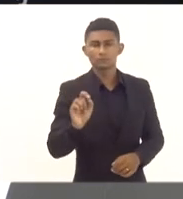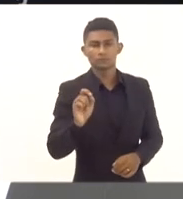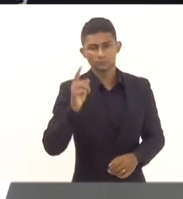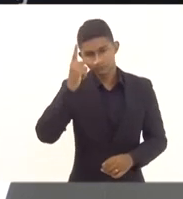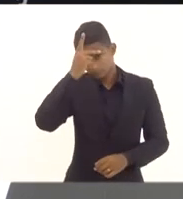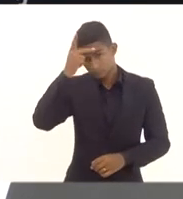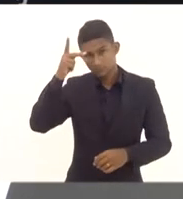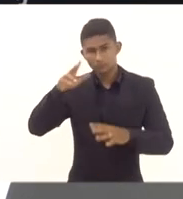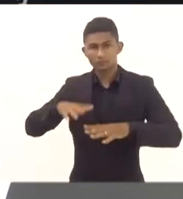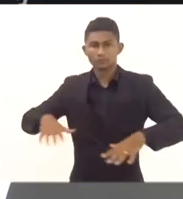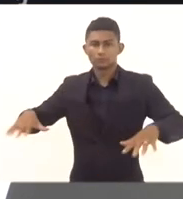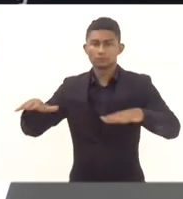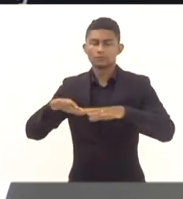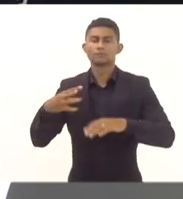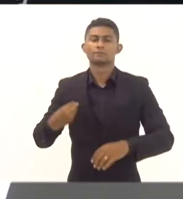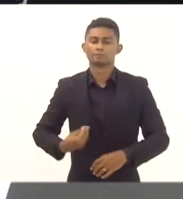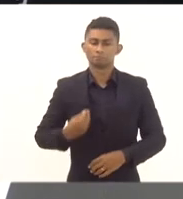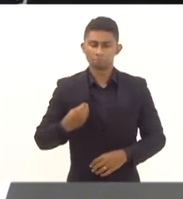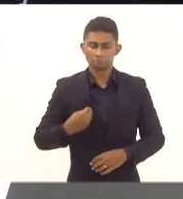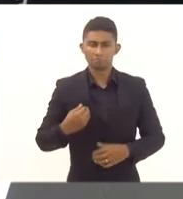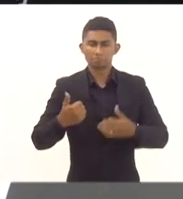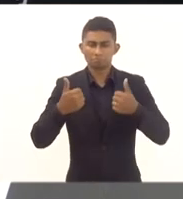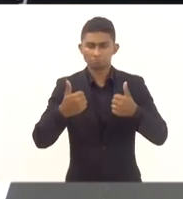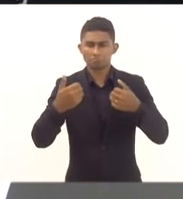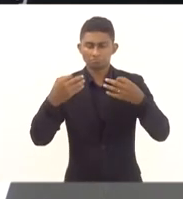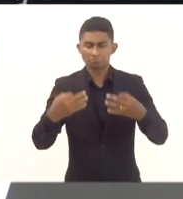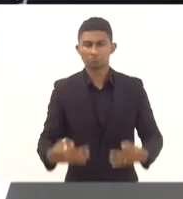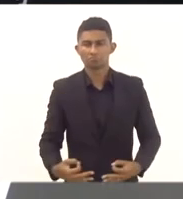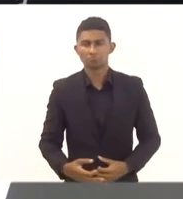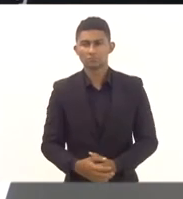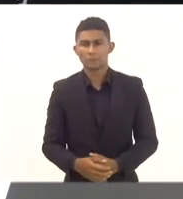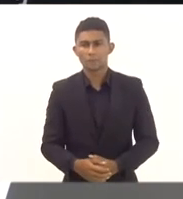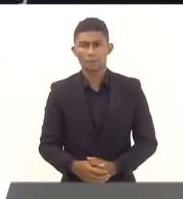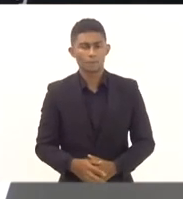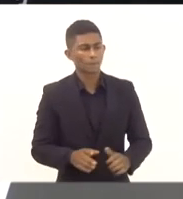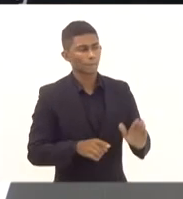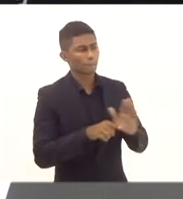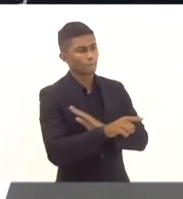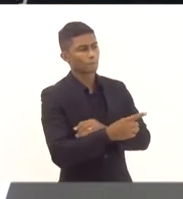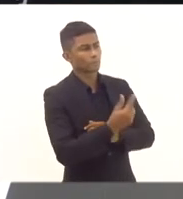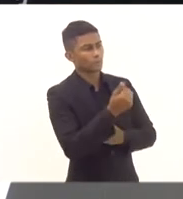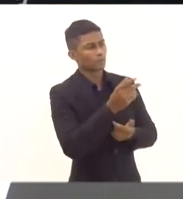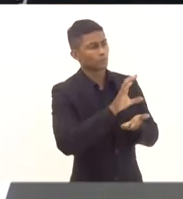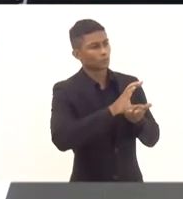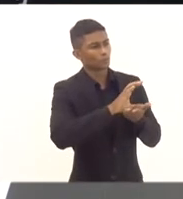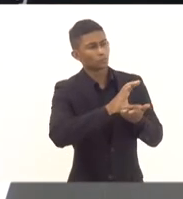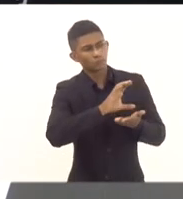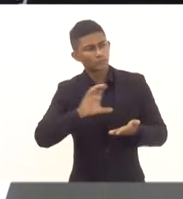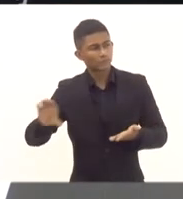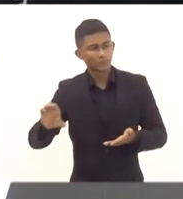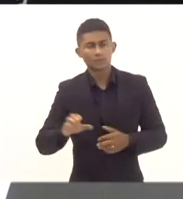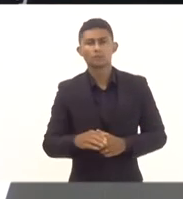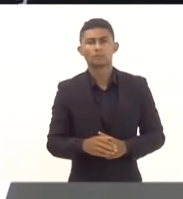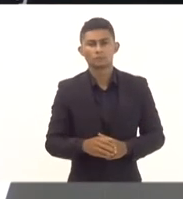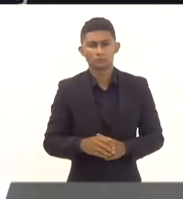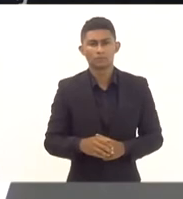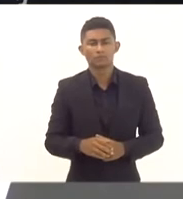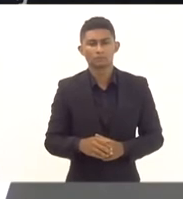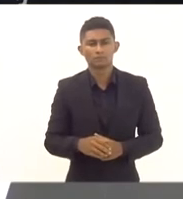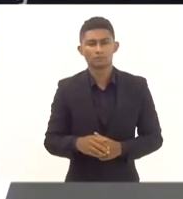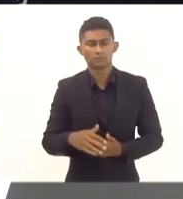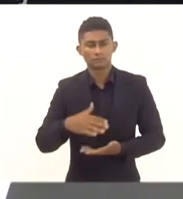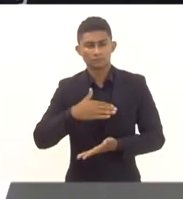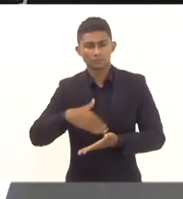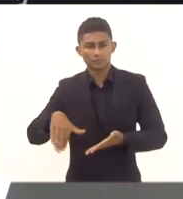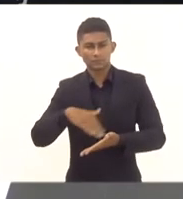até o dignidade restaurada Qual foi aporte financeiro orçamentário que foi feito a secretaria